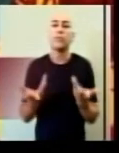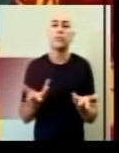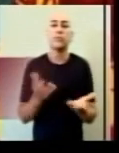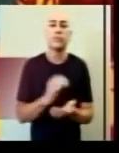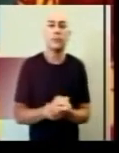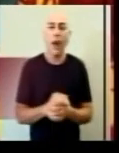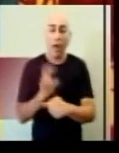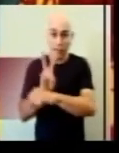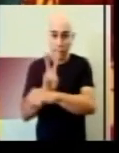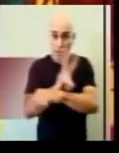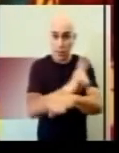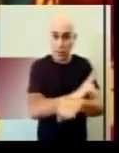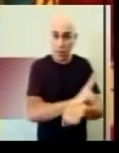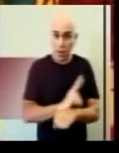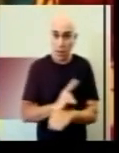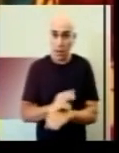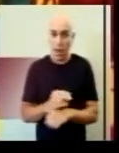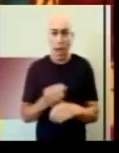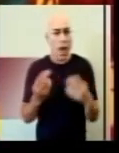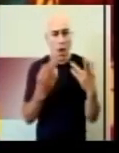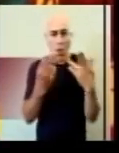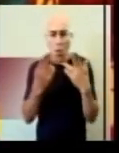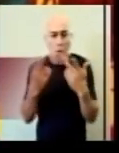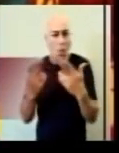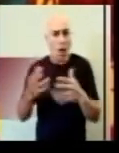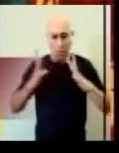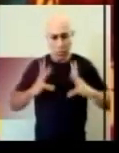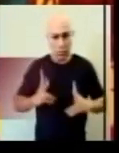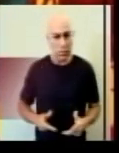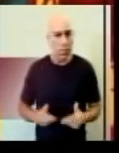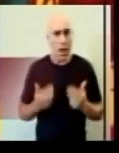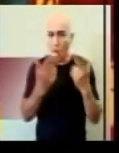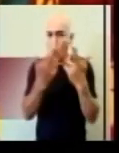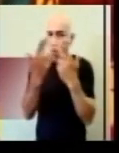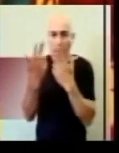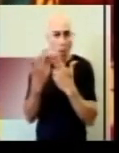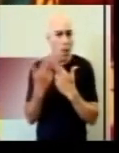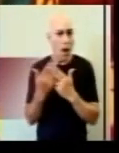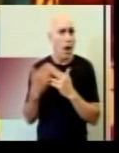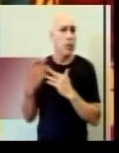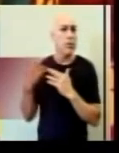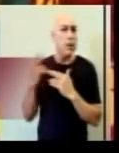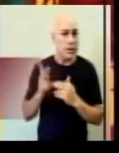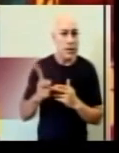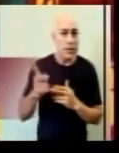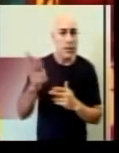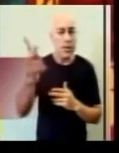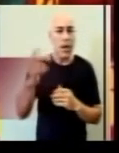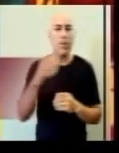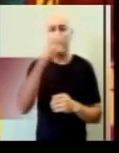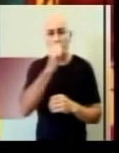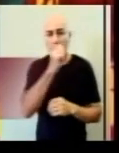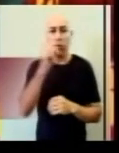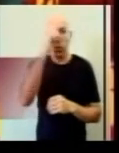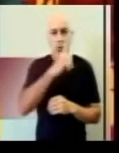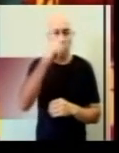Sim, a fiscalização da vigilância sanitária ela vai ser mantida como tem acontecido nos demais finais de